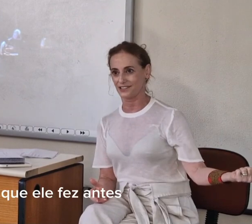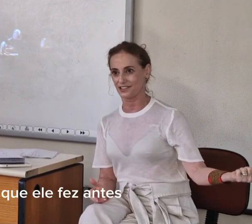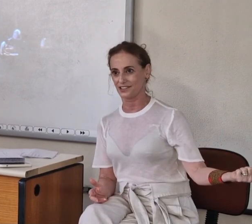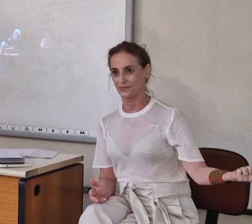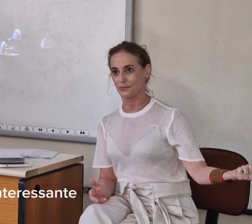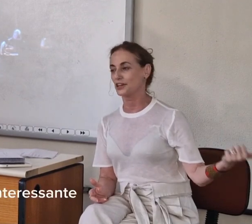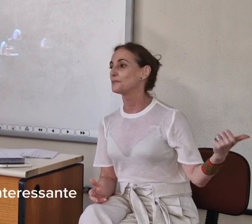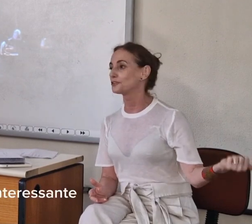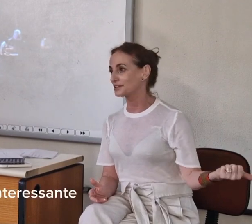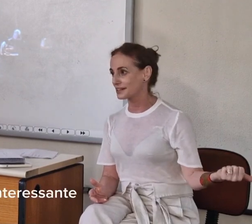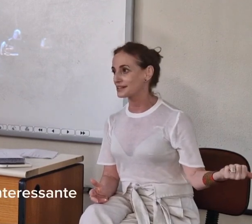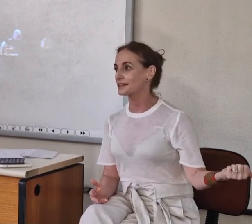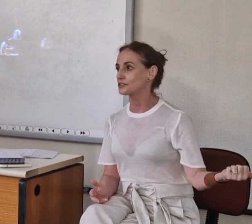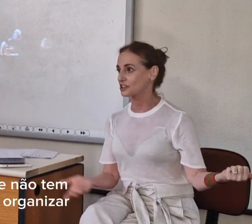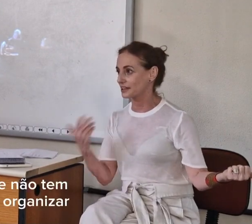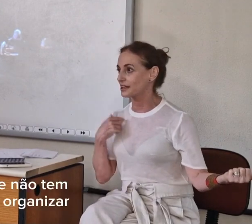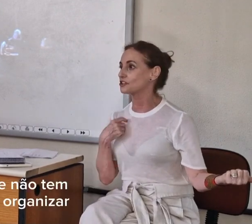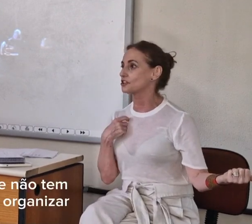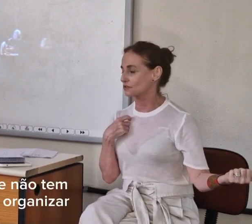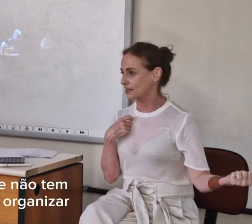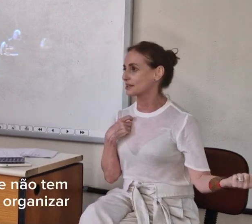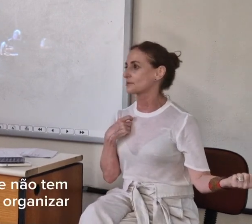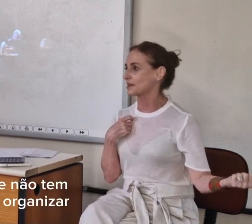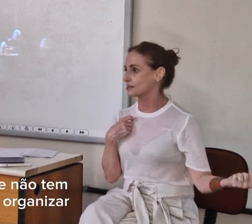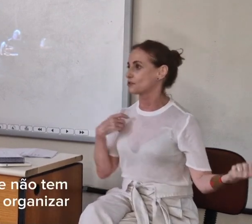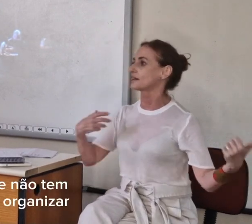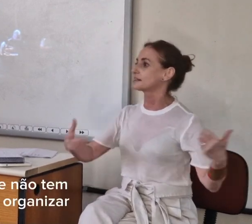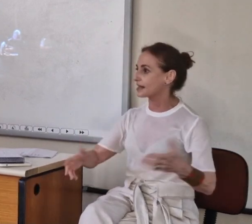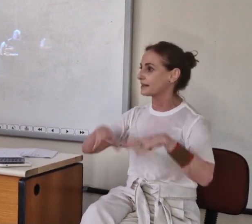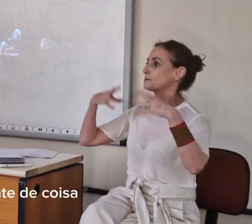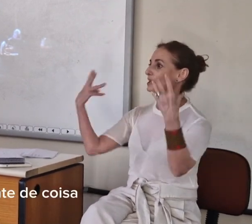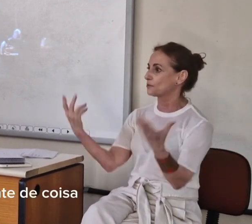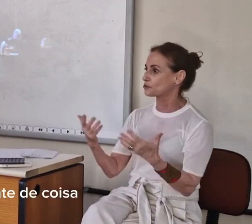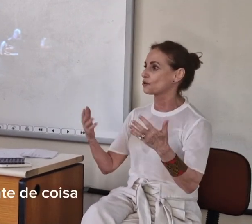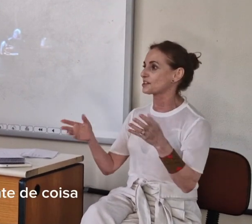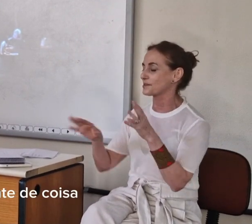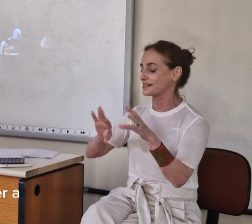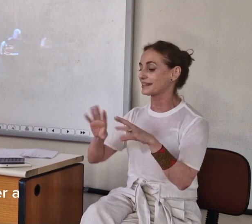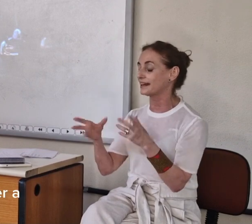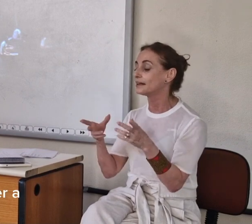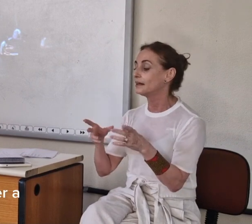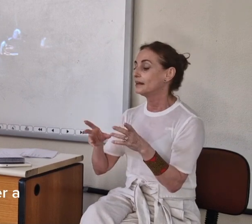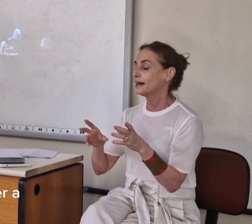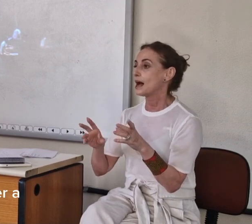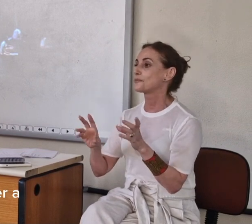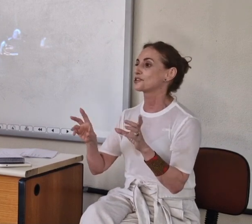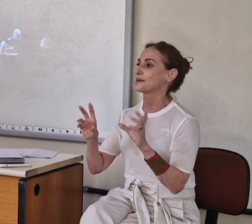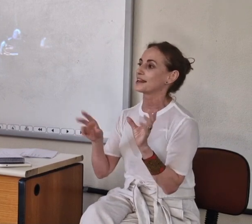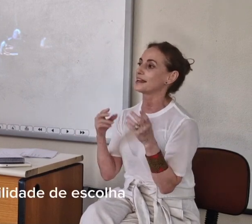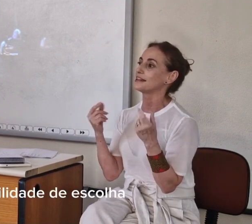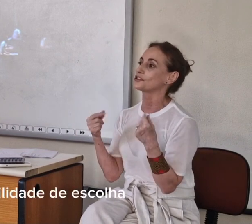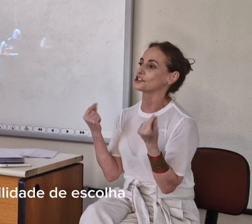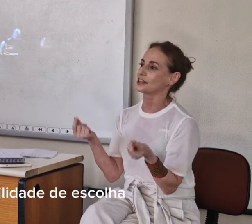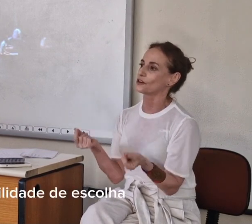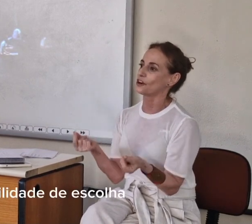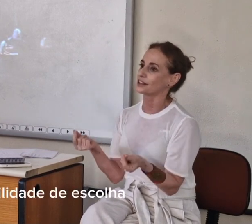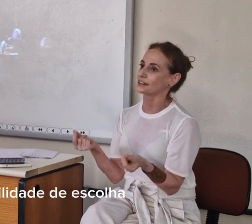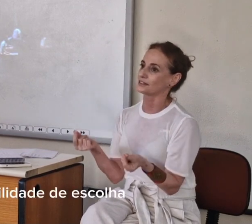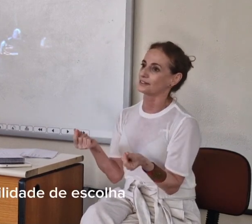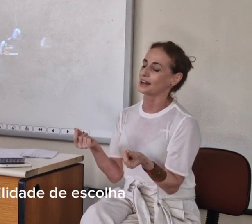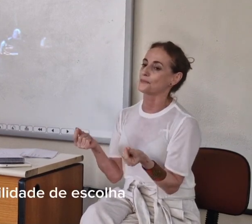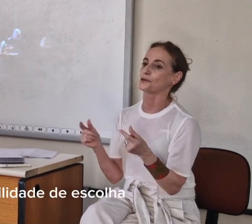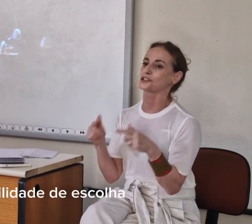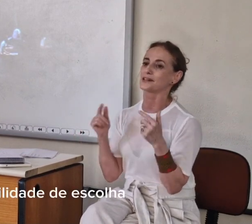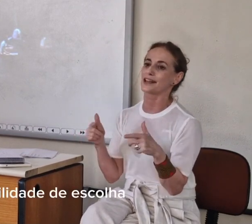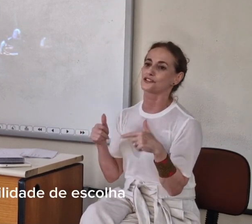fez antes. O que é muito interessante, que nem a gente tem que também se organizar, trabalhar um monte de coisa, mas você ter a possibilidade, ele tinha